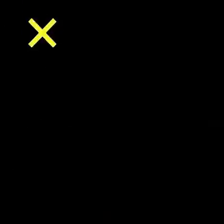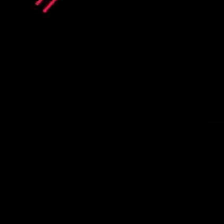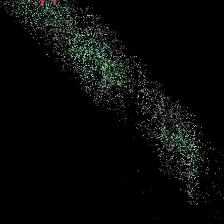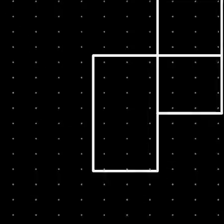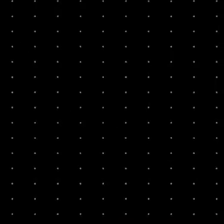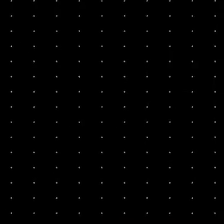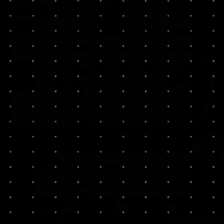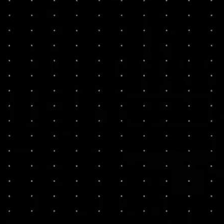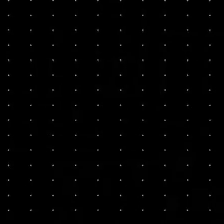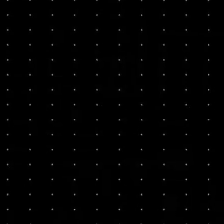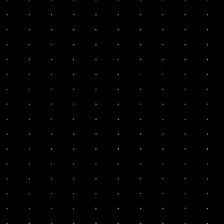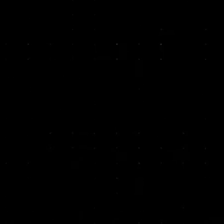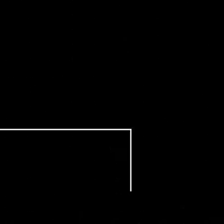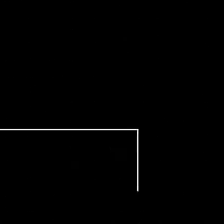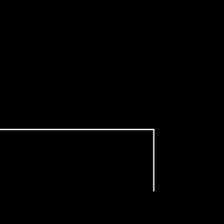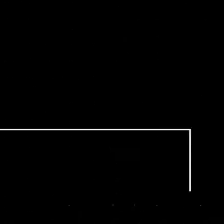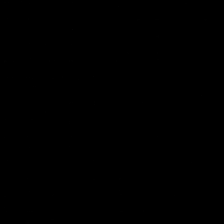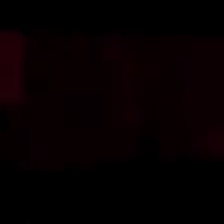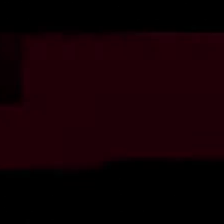há